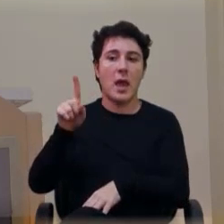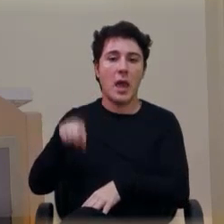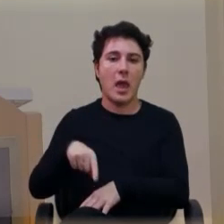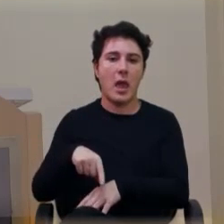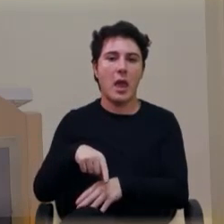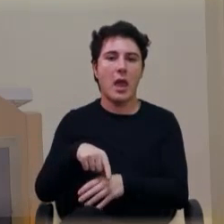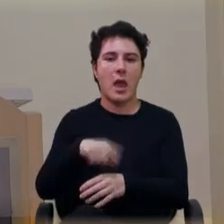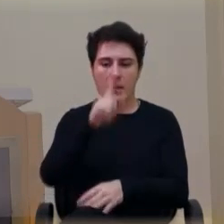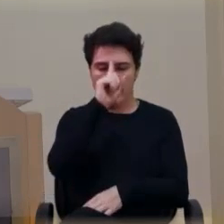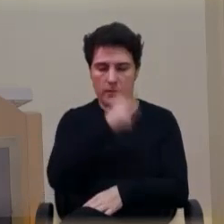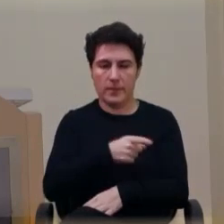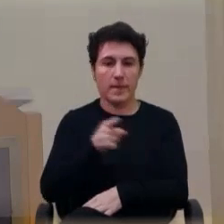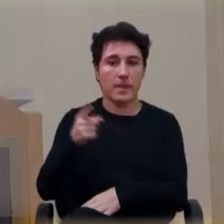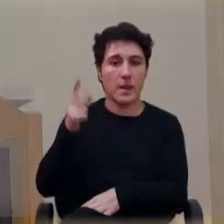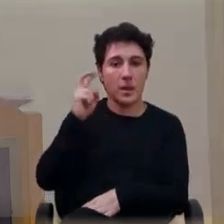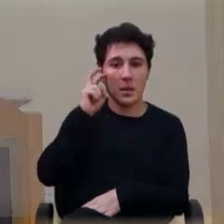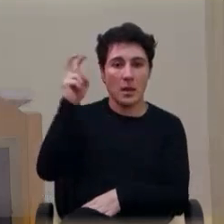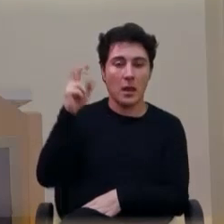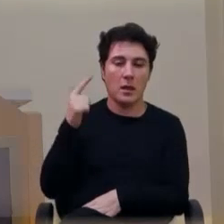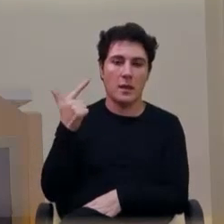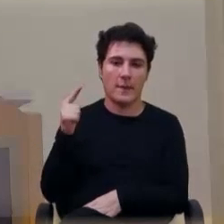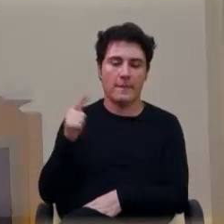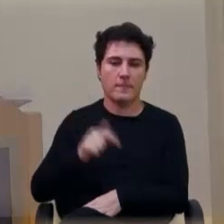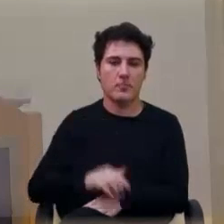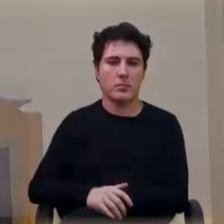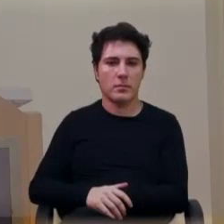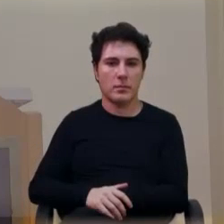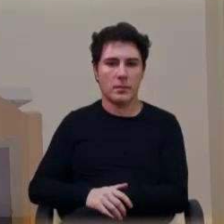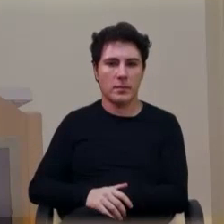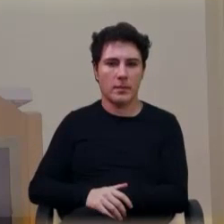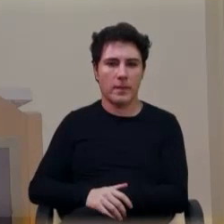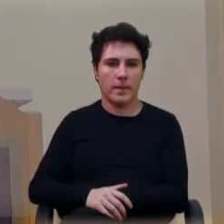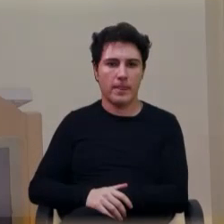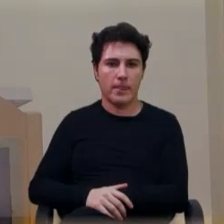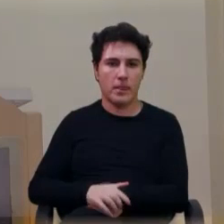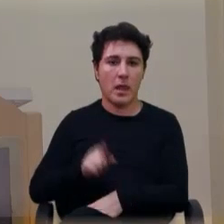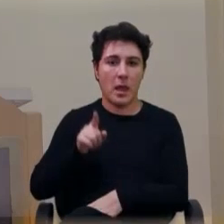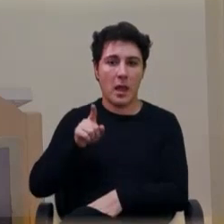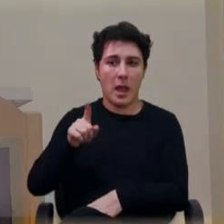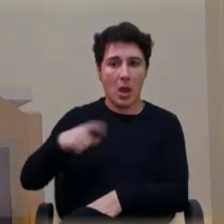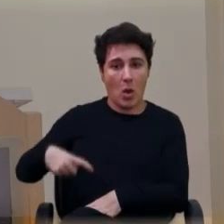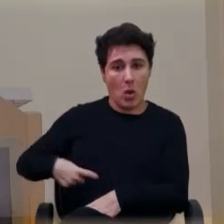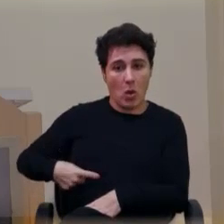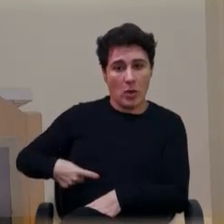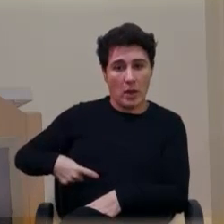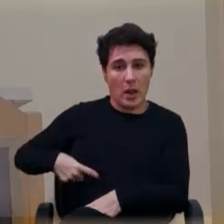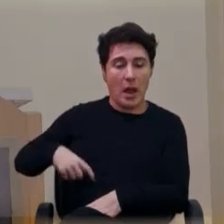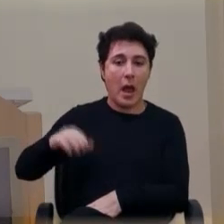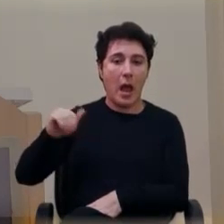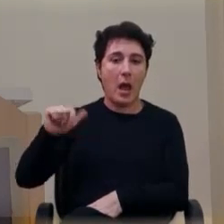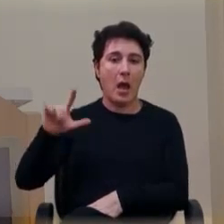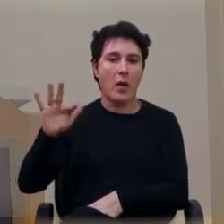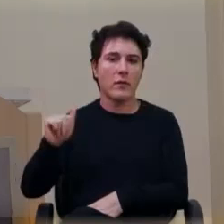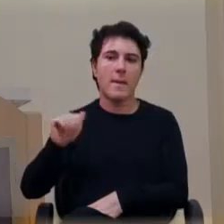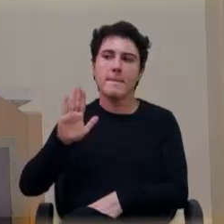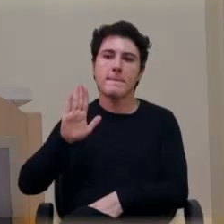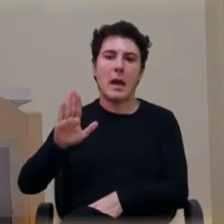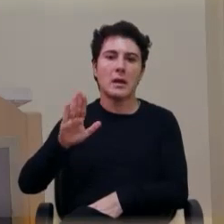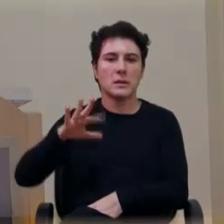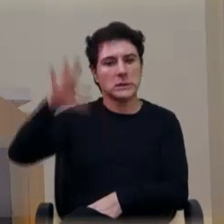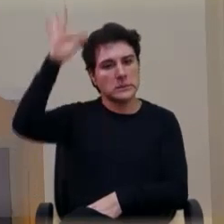não de tem inteligência nem ter na cidade é da costela Alpha mas sem sopro do espírito santo